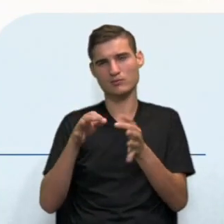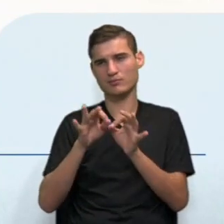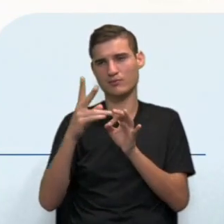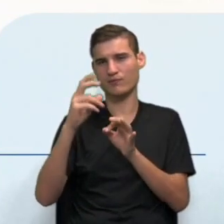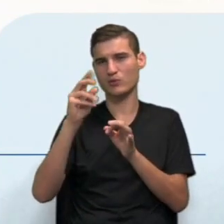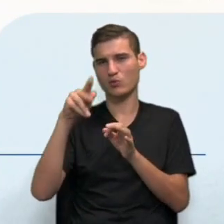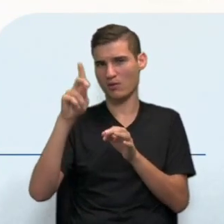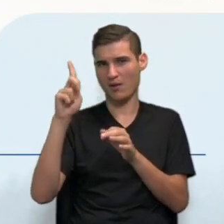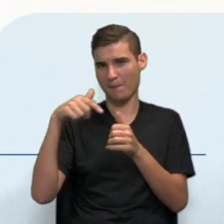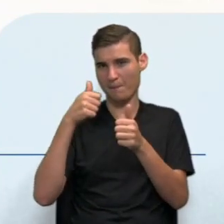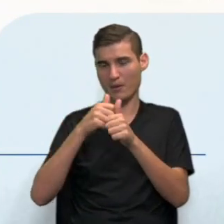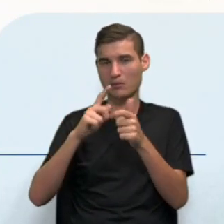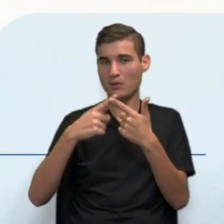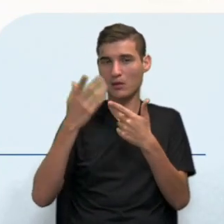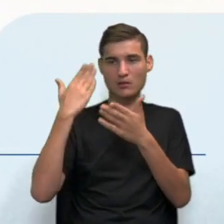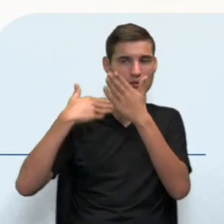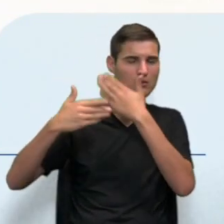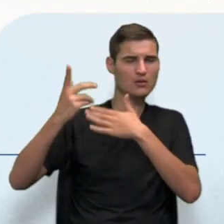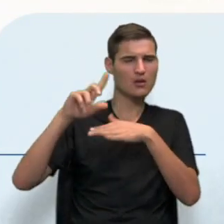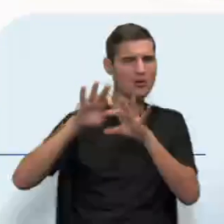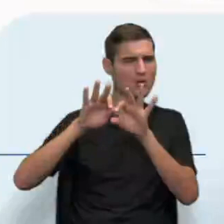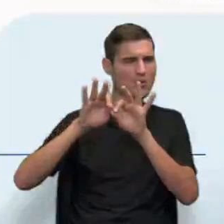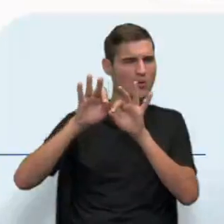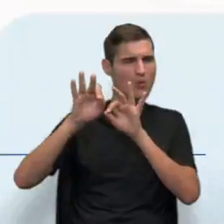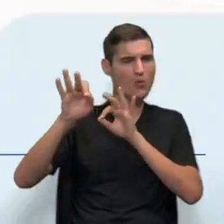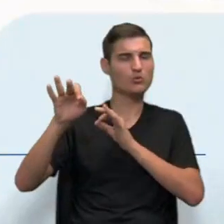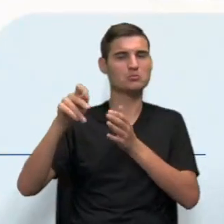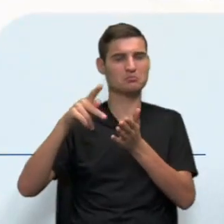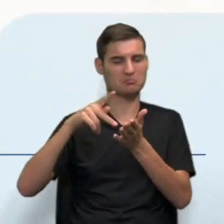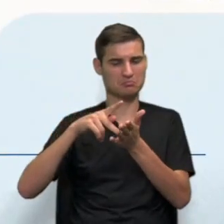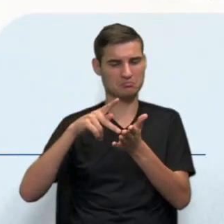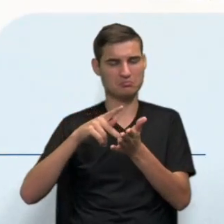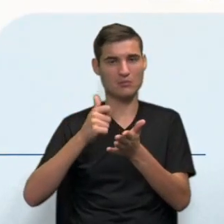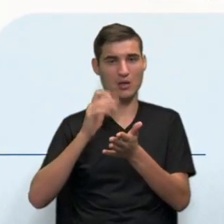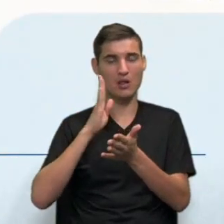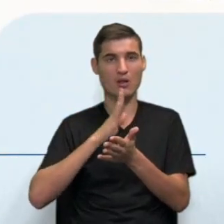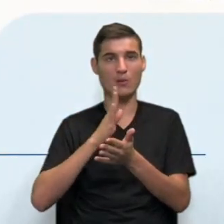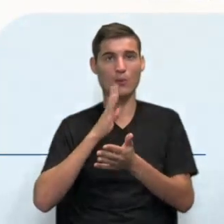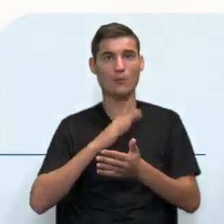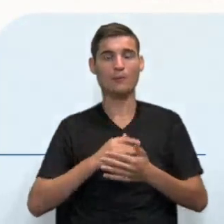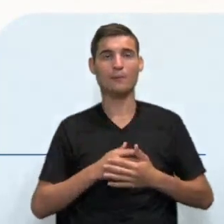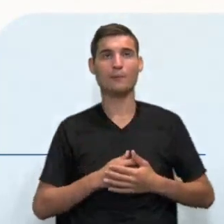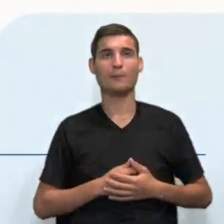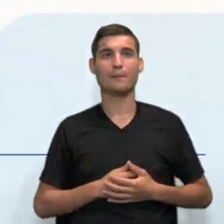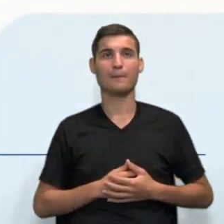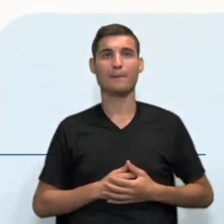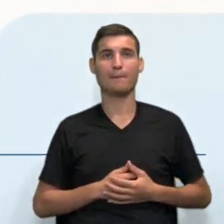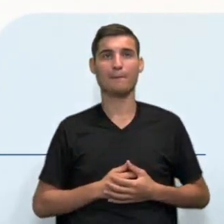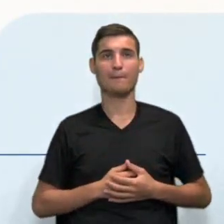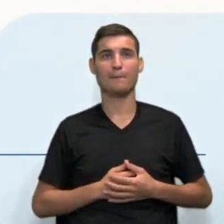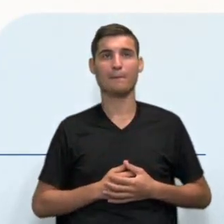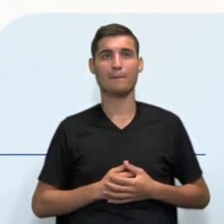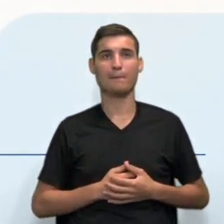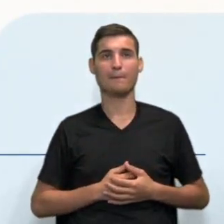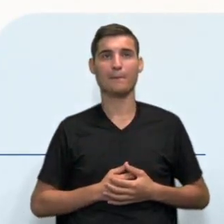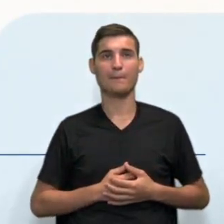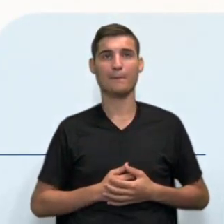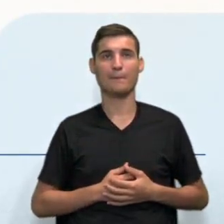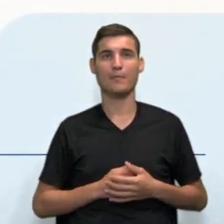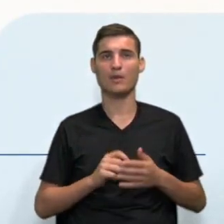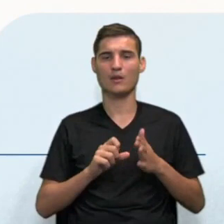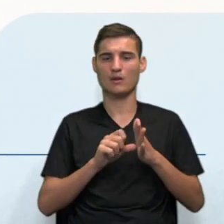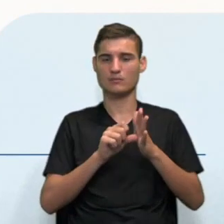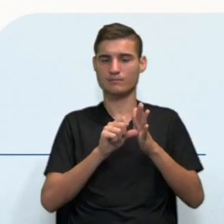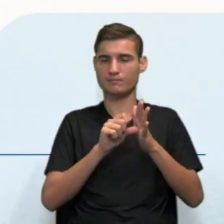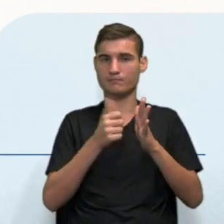20 quilômetros não é nada. Mas para aquela época, 20 quilômetros era uma distância muito grande. Depois, em